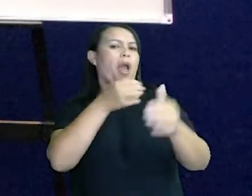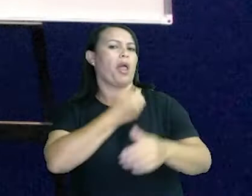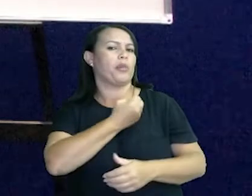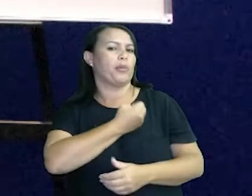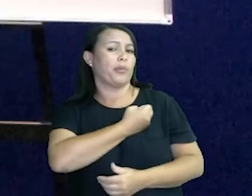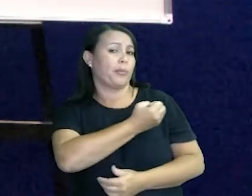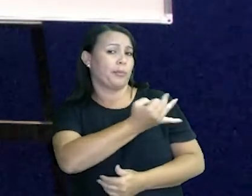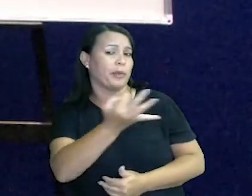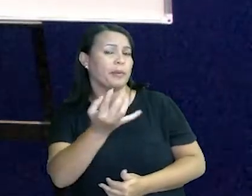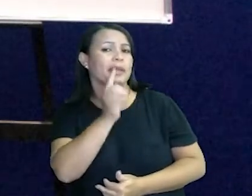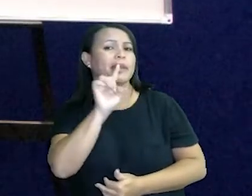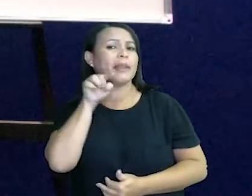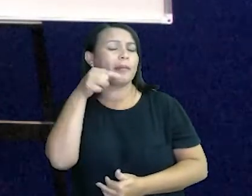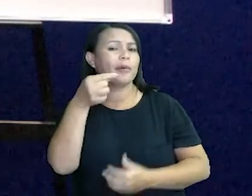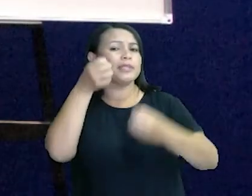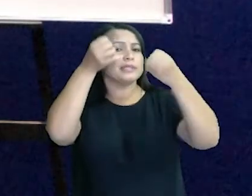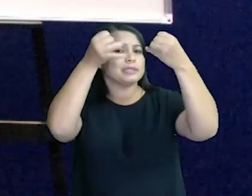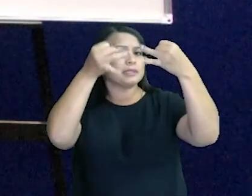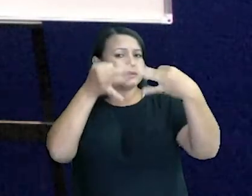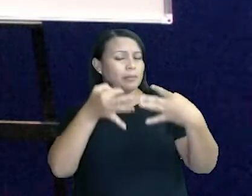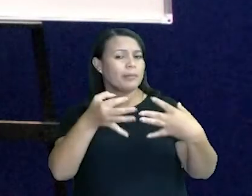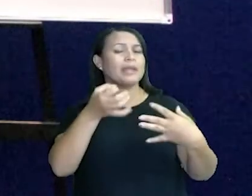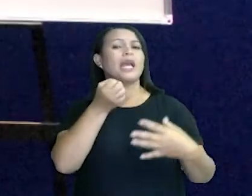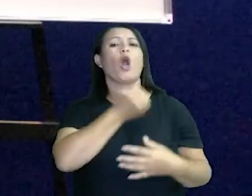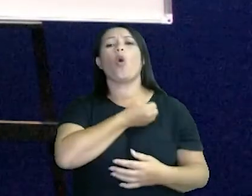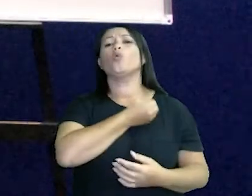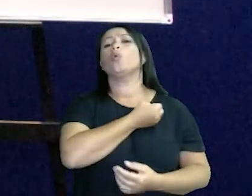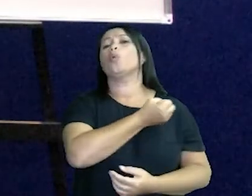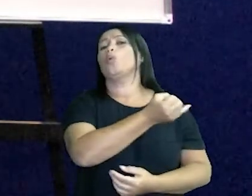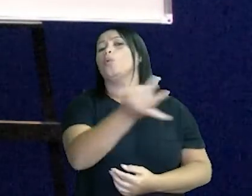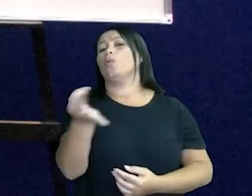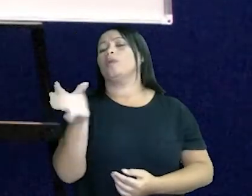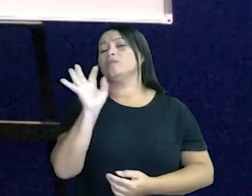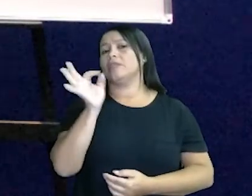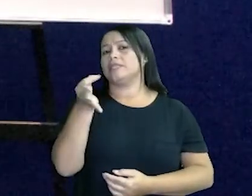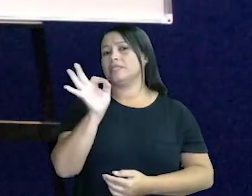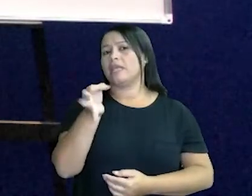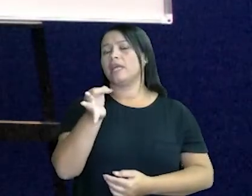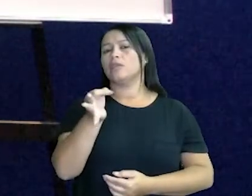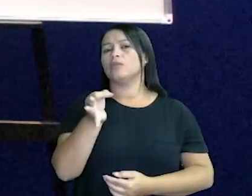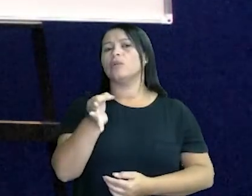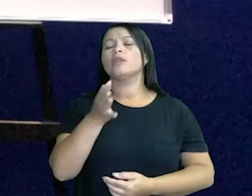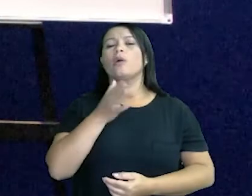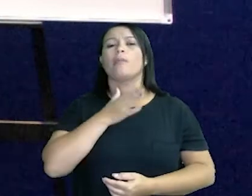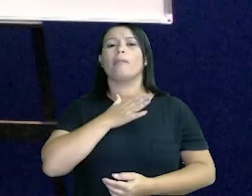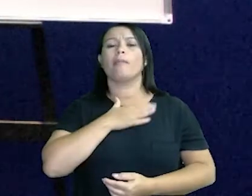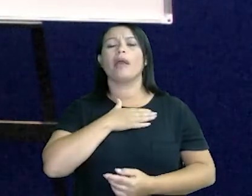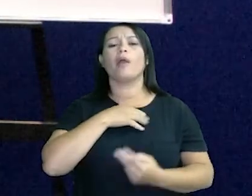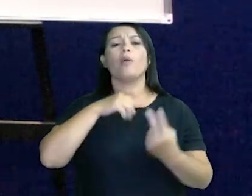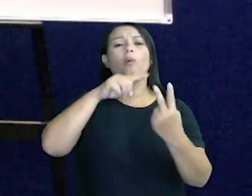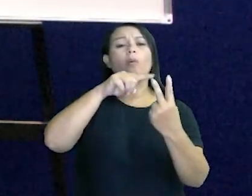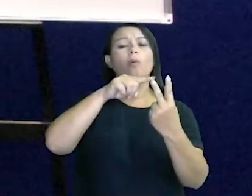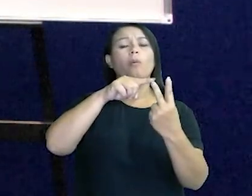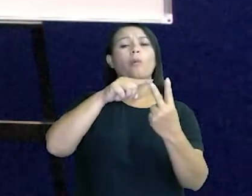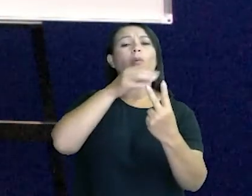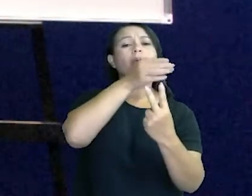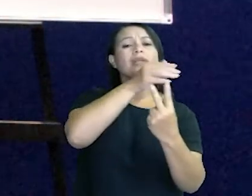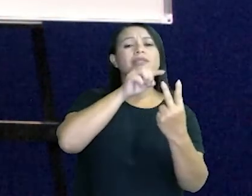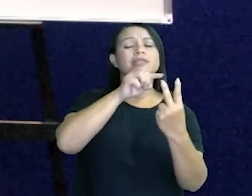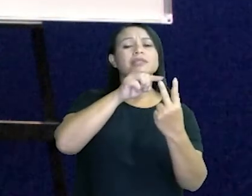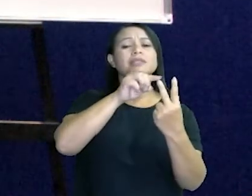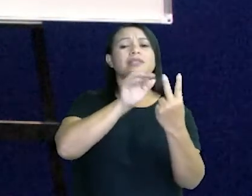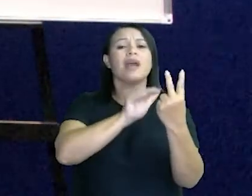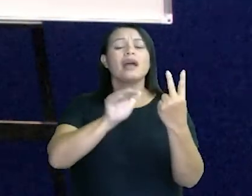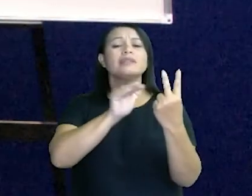número e depois a gente explica a forma numérica Tá certo então o meu índice meu radicando em